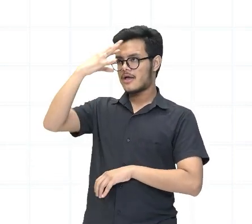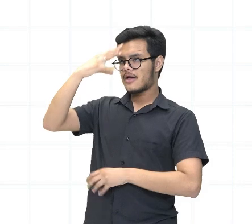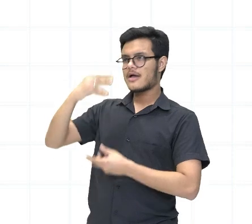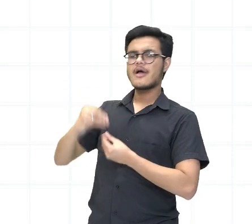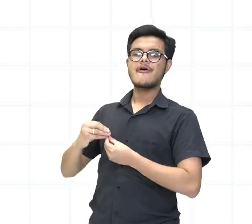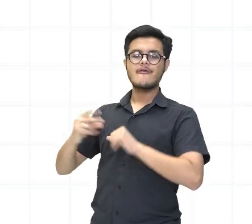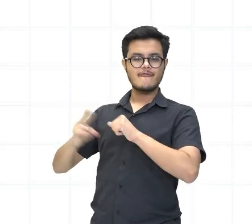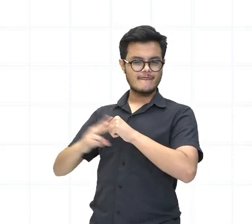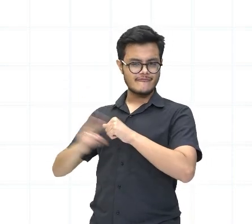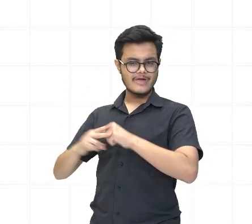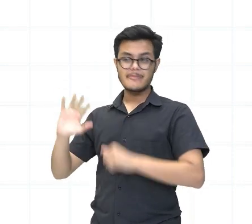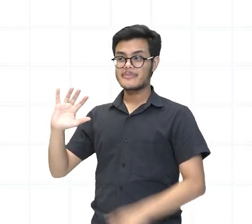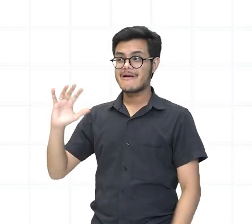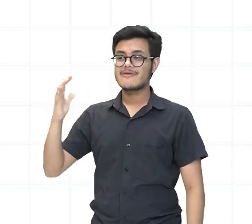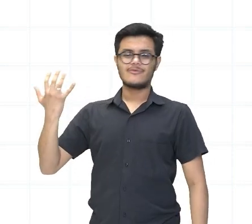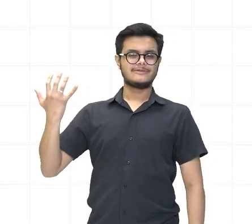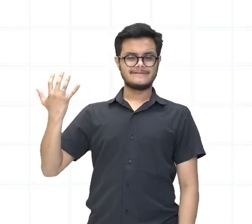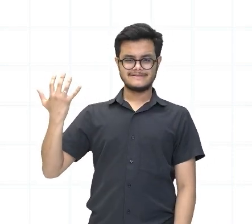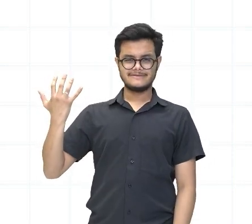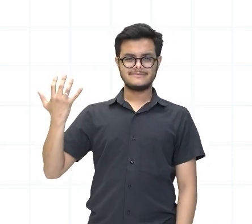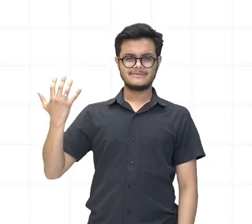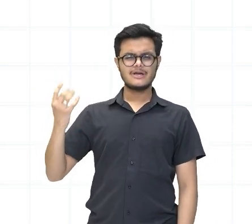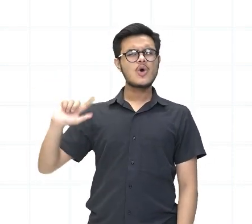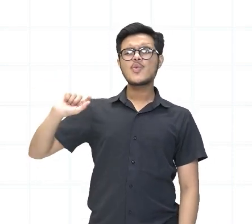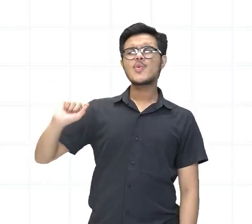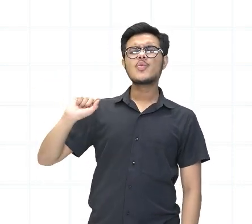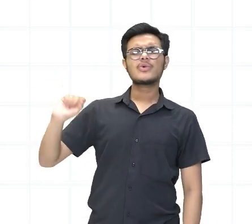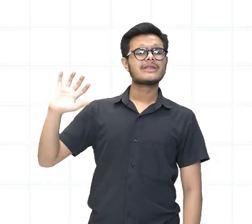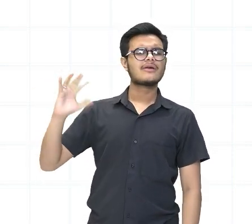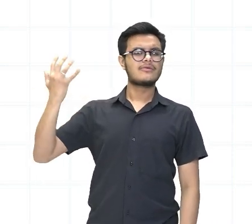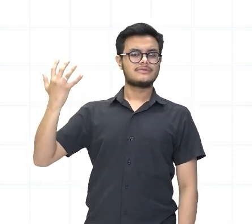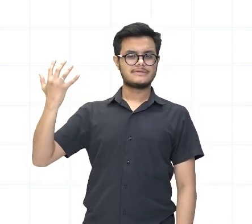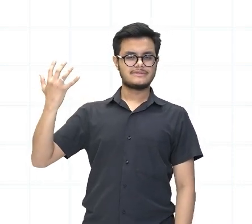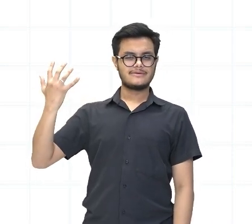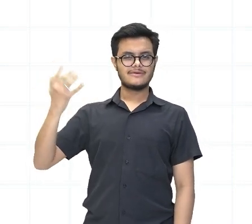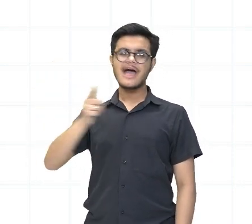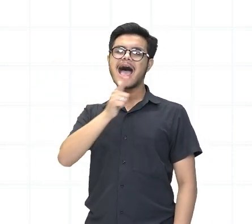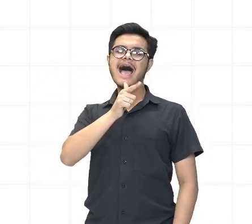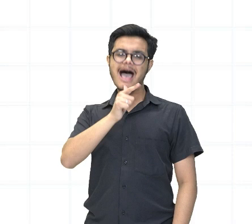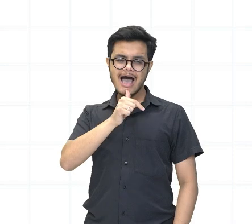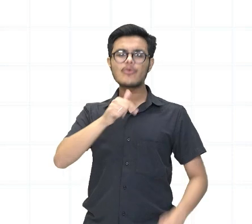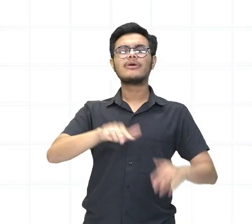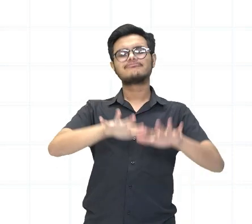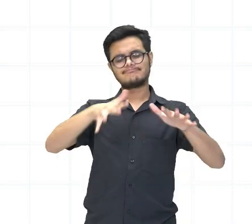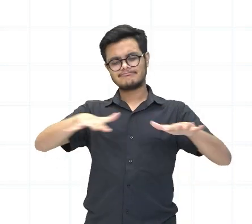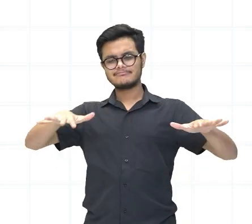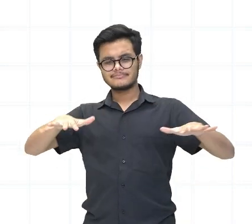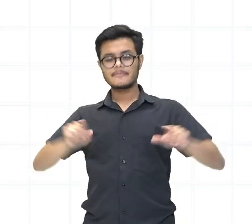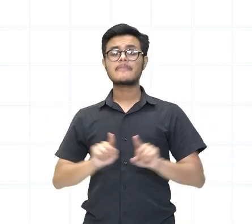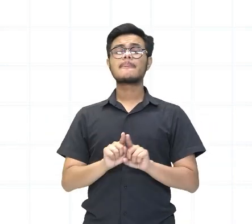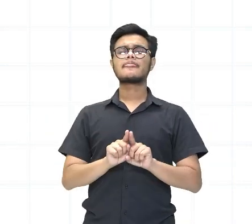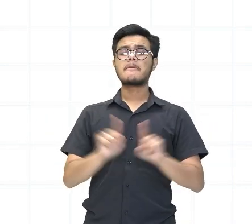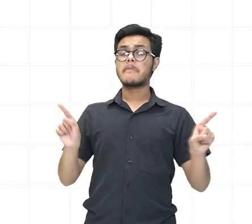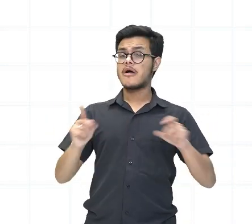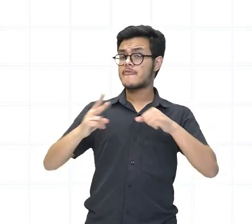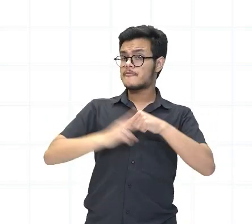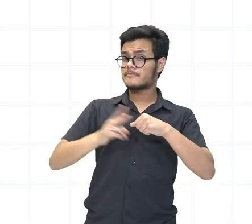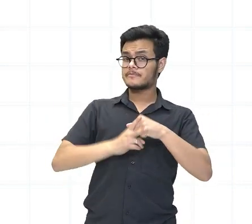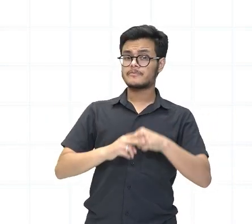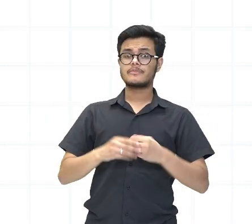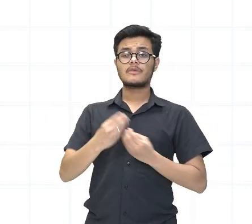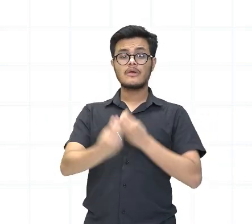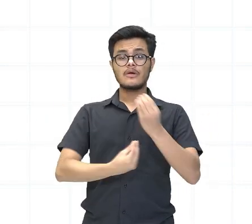uma ação. É um verbo que expressa a ação. Mas o verbo também ajuda a expressar,